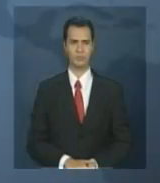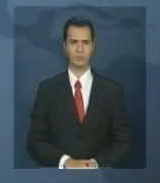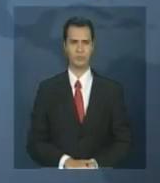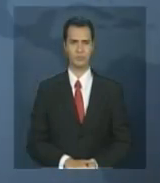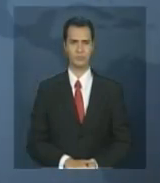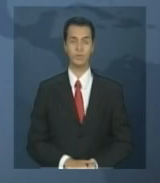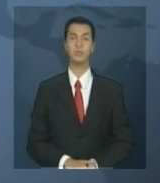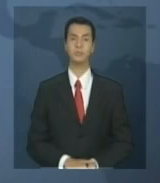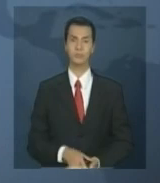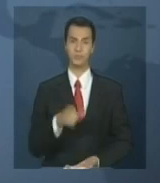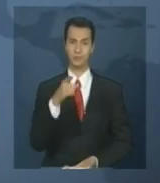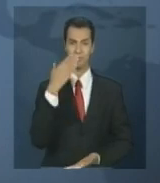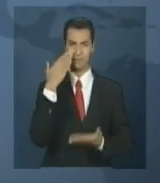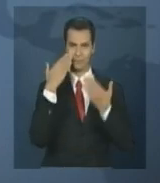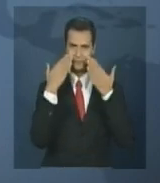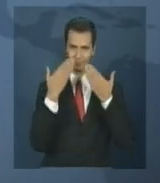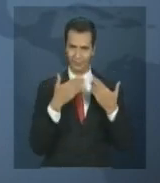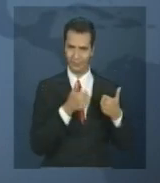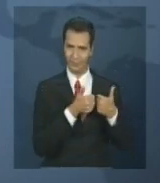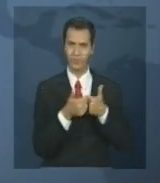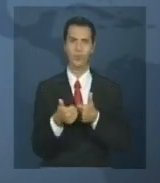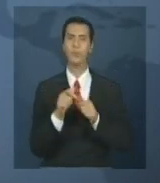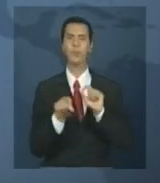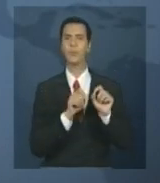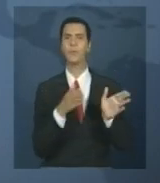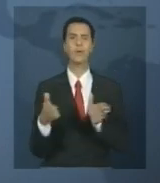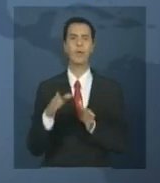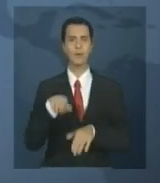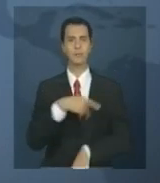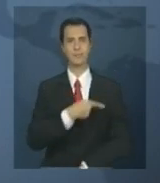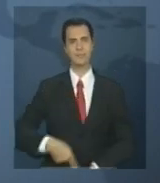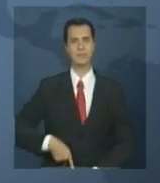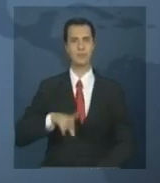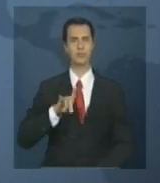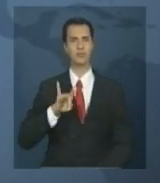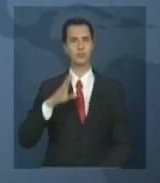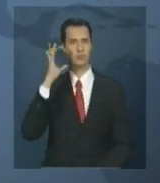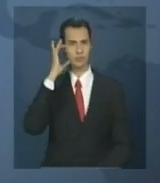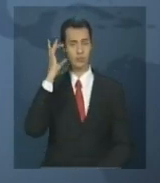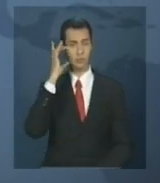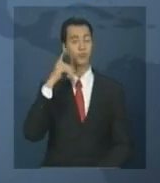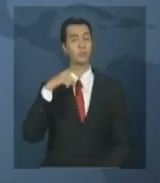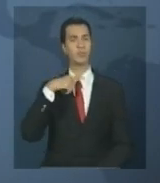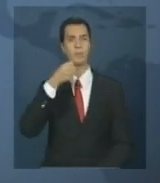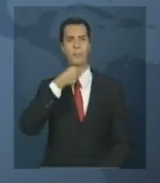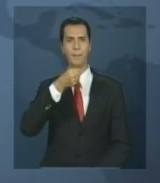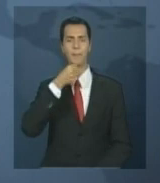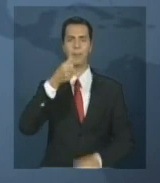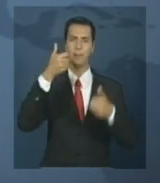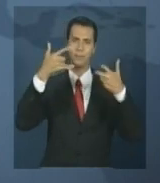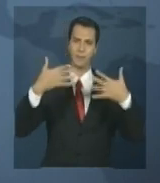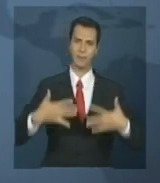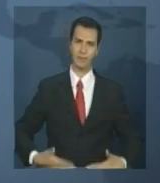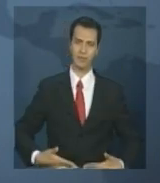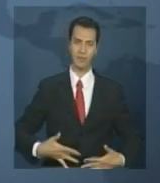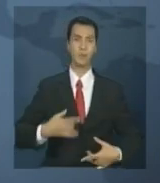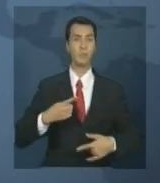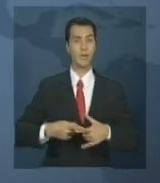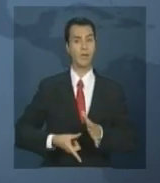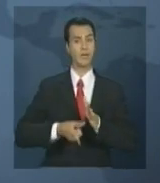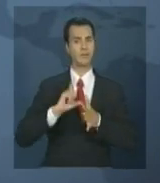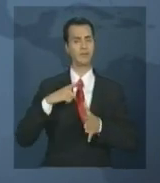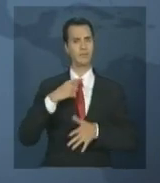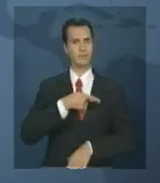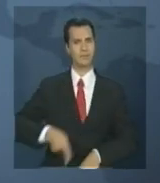Bom, você acompanhou a declaração da presidenta Dilma Rousseff logo após o encontro de trabalho com o presidente Barack Obama na Casa Branca. Logo